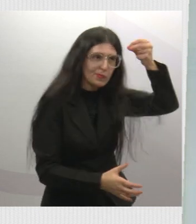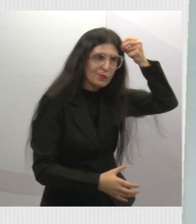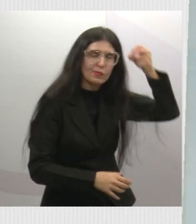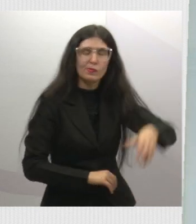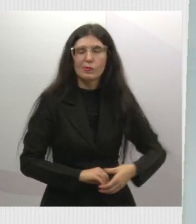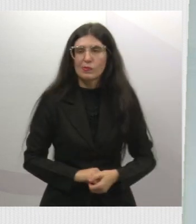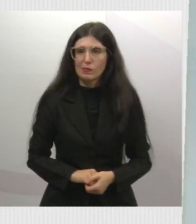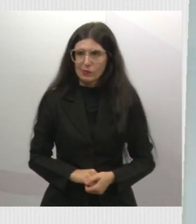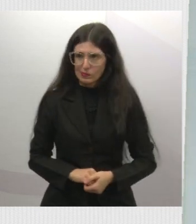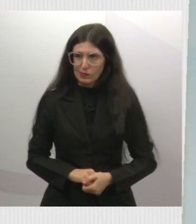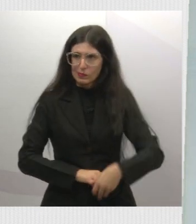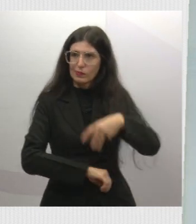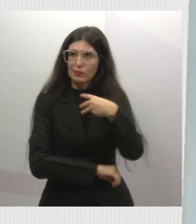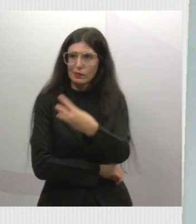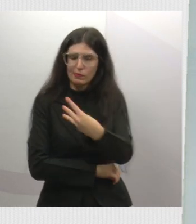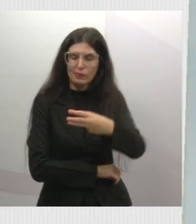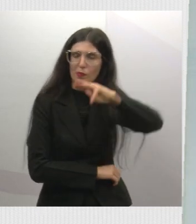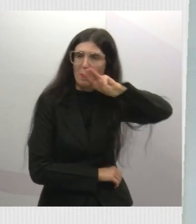patrimonial,